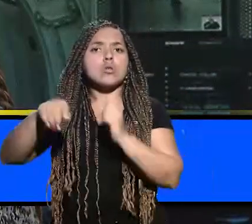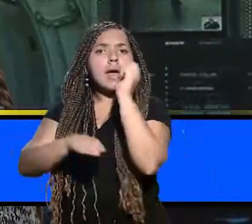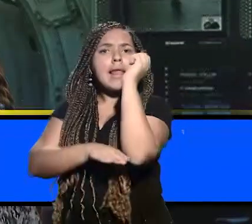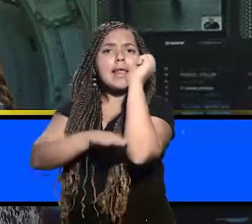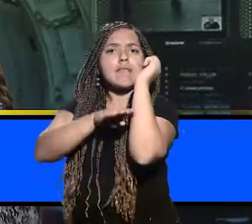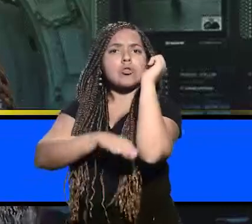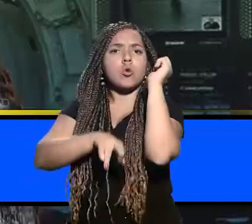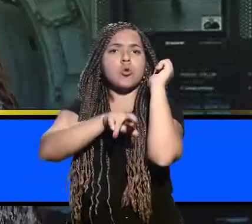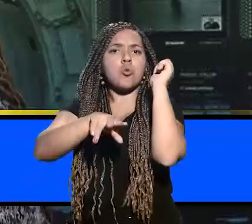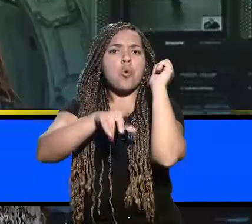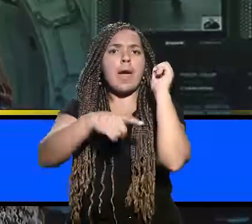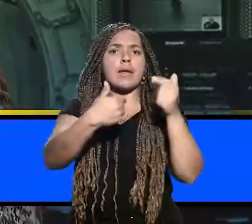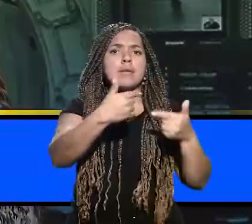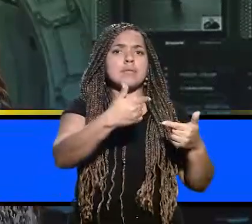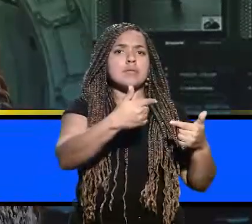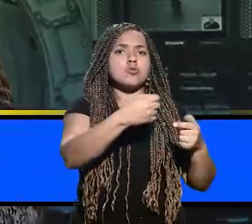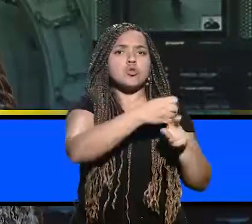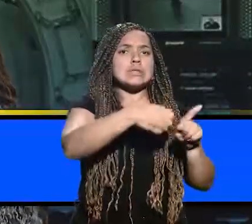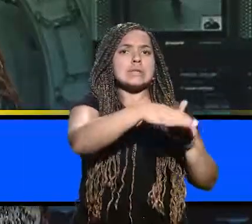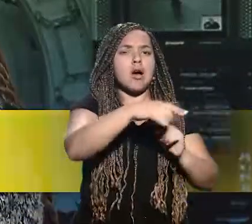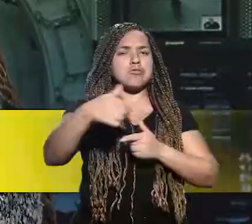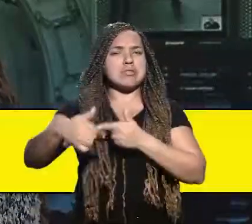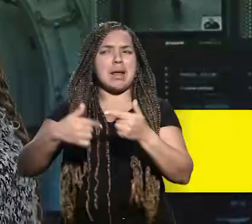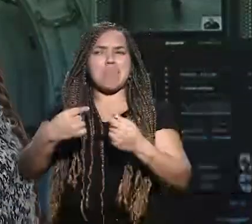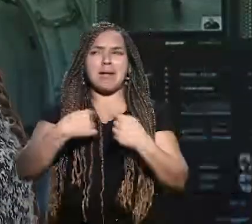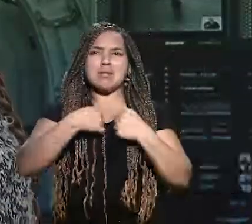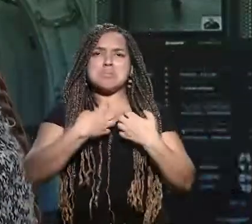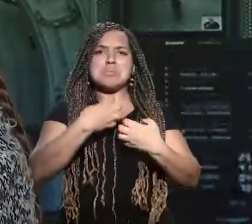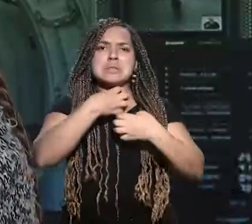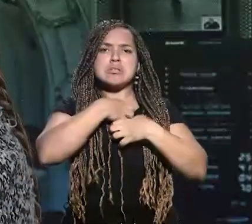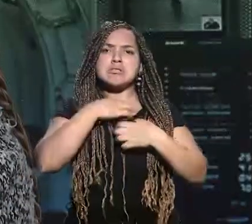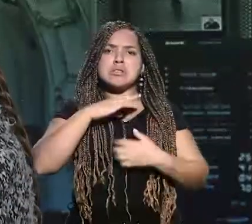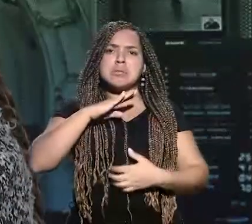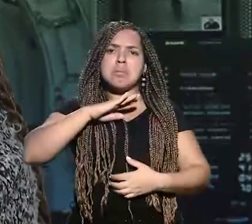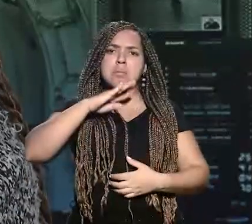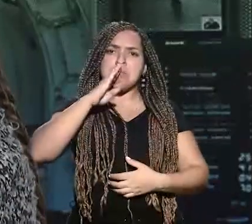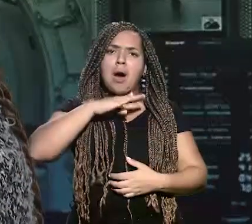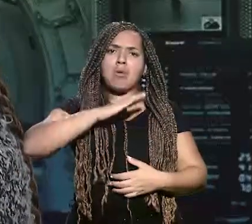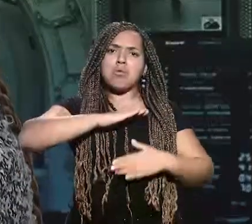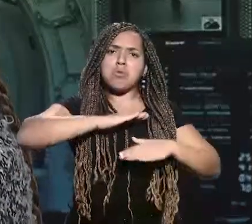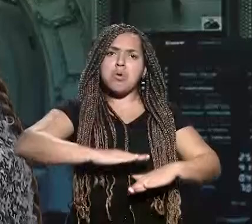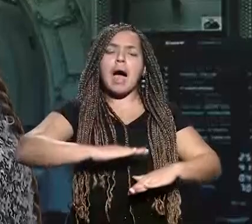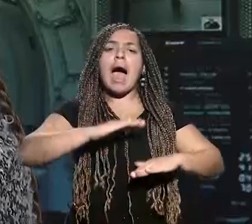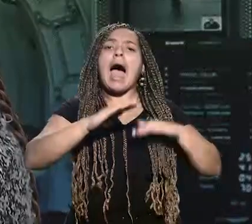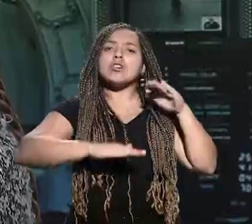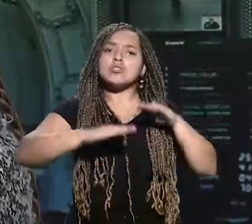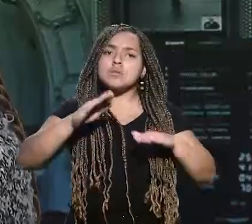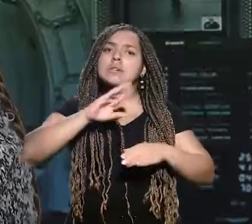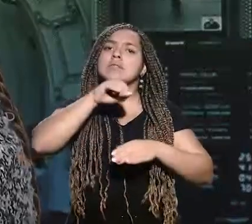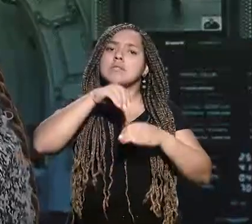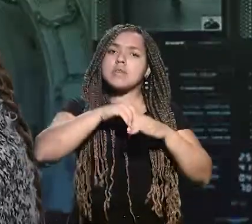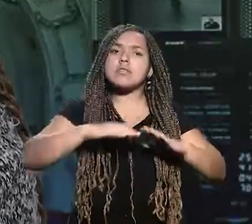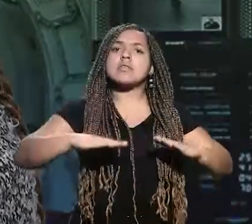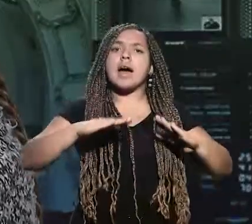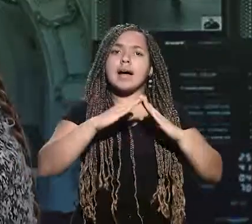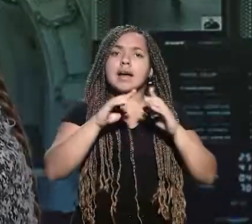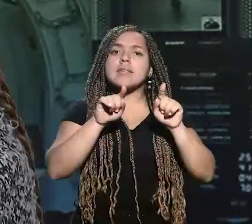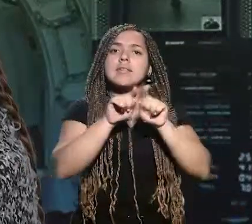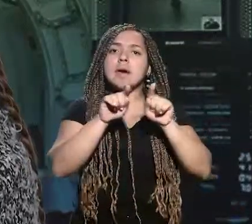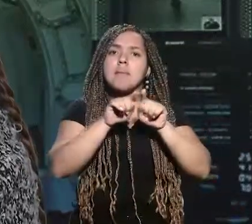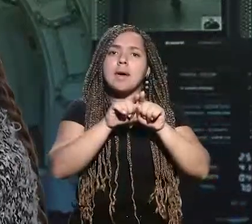projeto dentro da casa, onde nós também sofremos alguns reveses aqui na Alerj, já